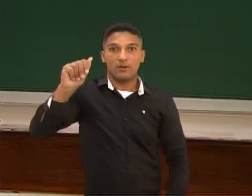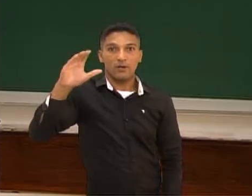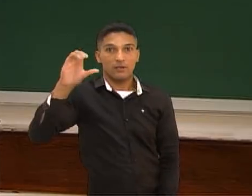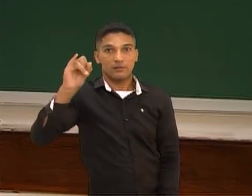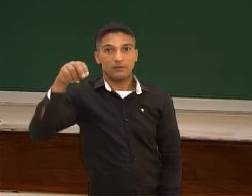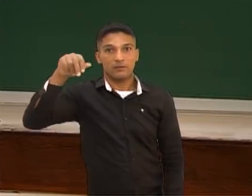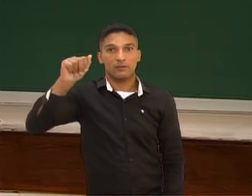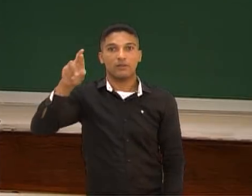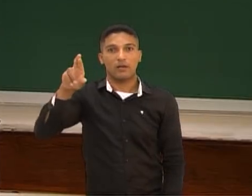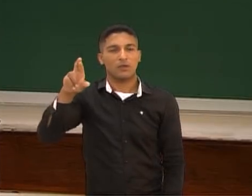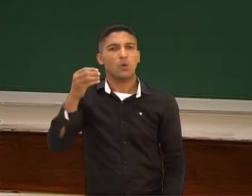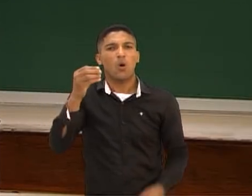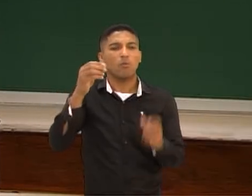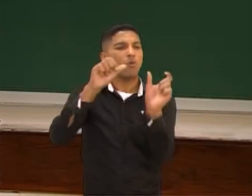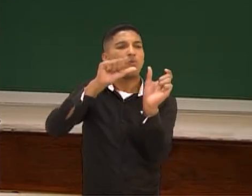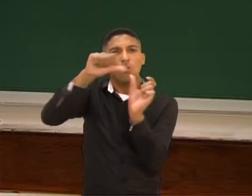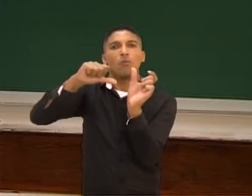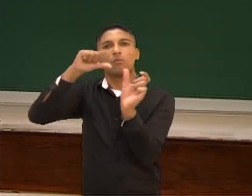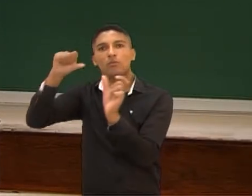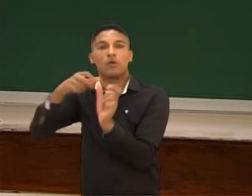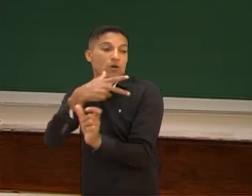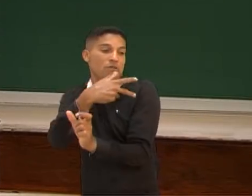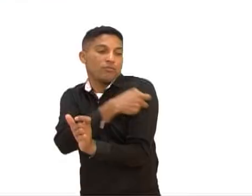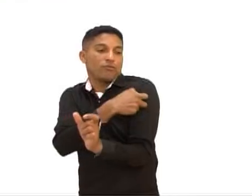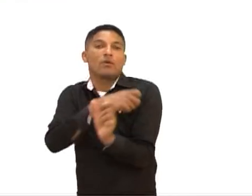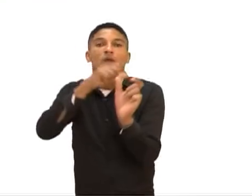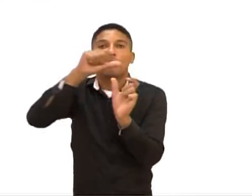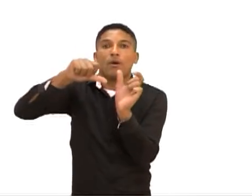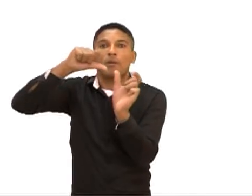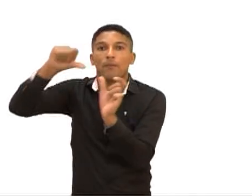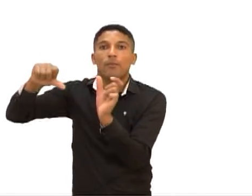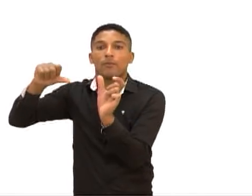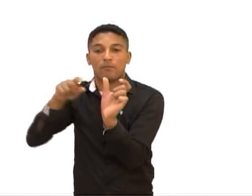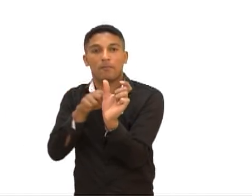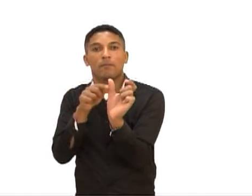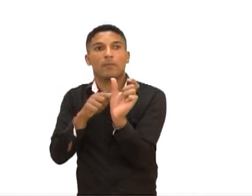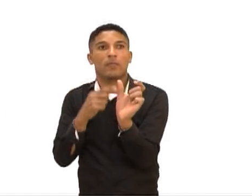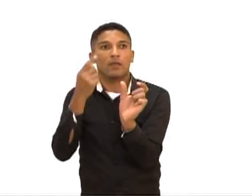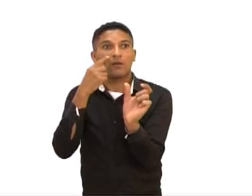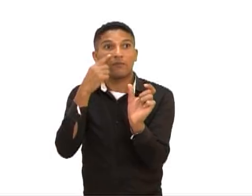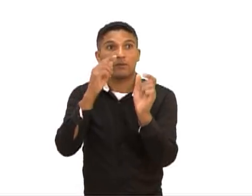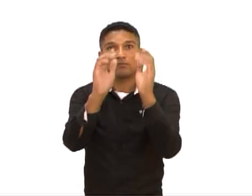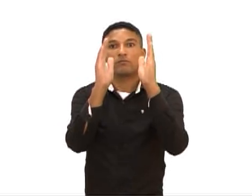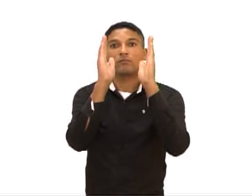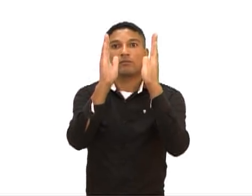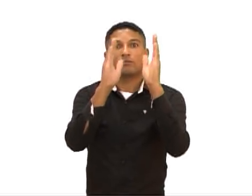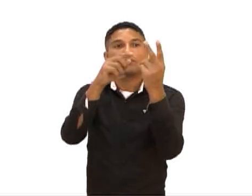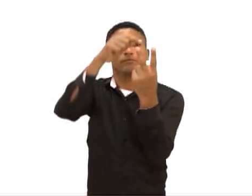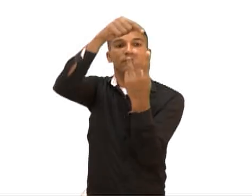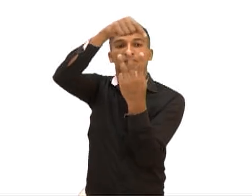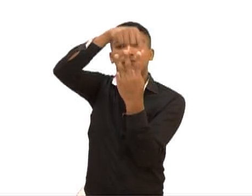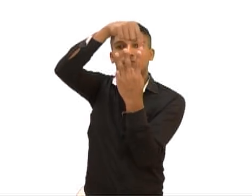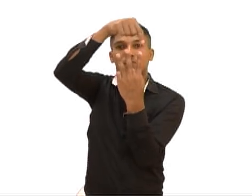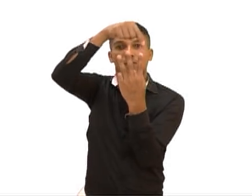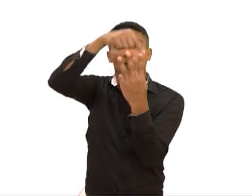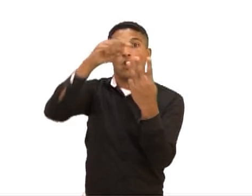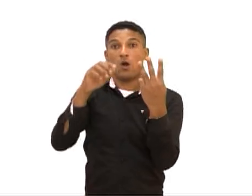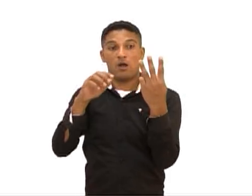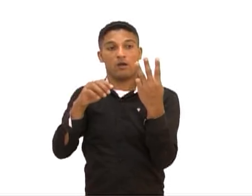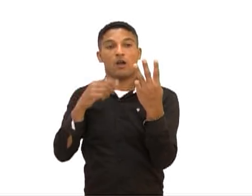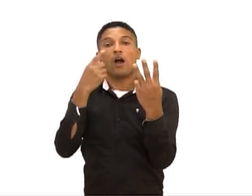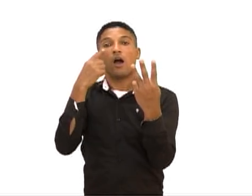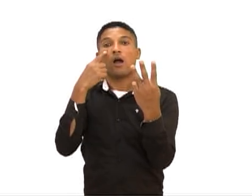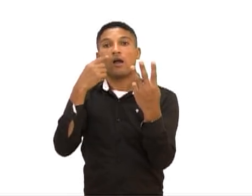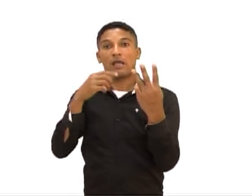como que constrói os verbos no imperativo afirmativo. Então vejam, pegamos lá o presente do indicativo, então eu me vacino,